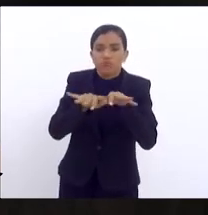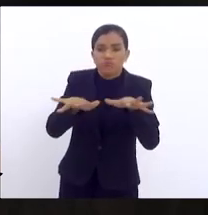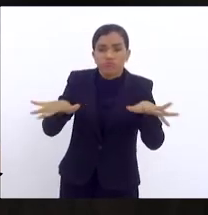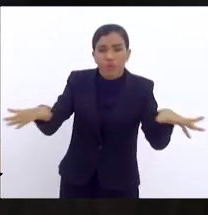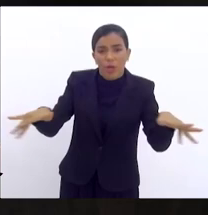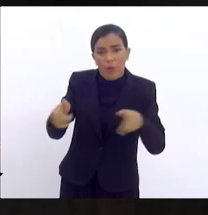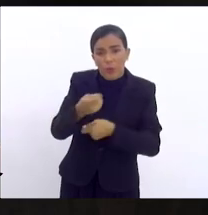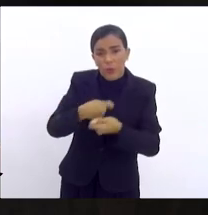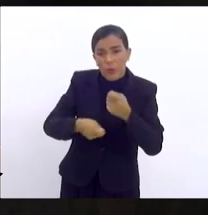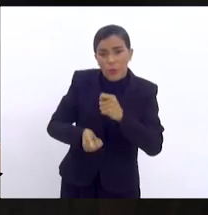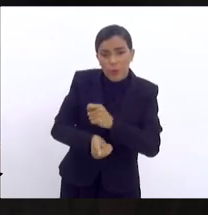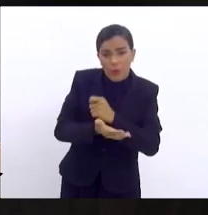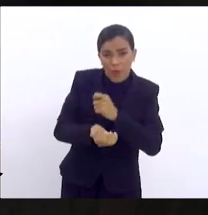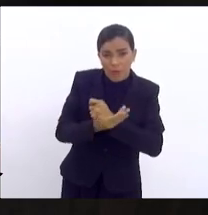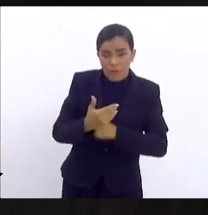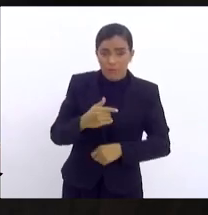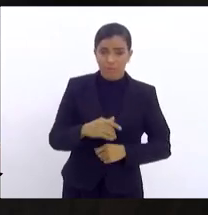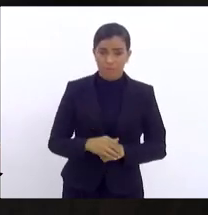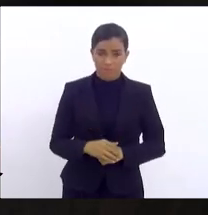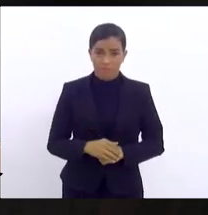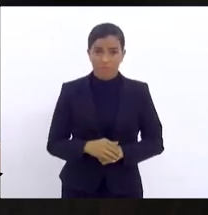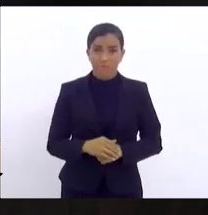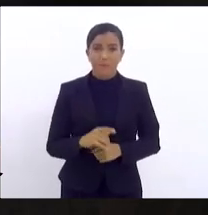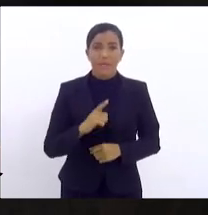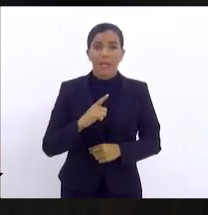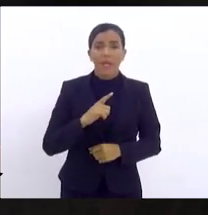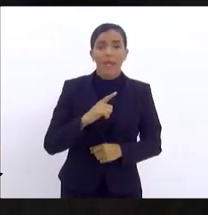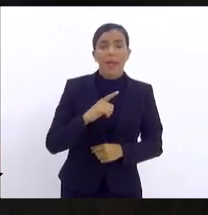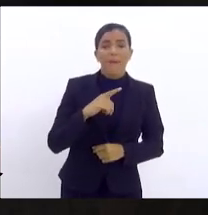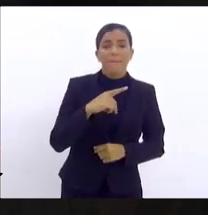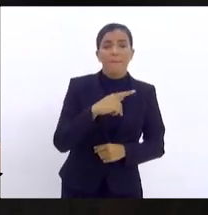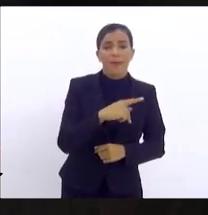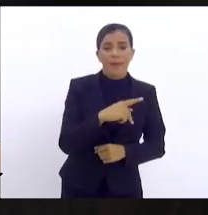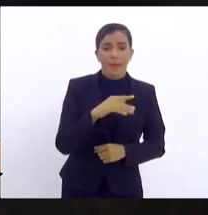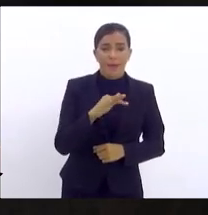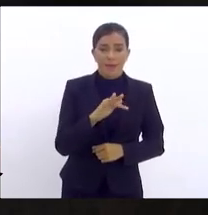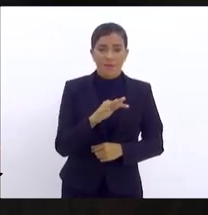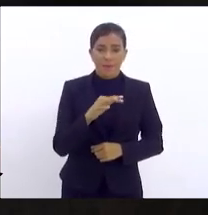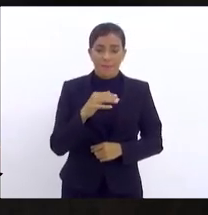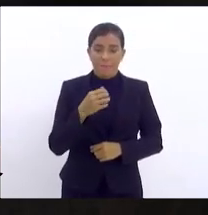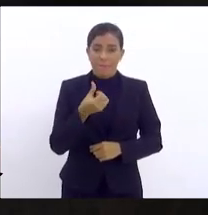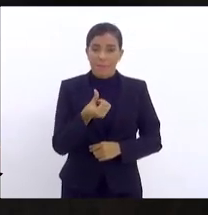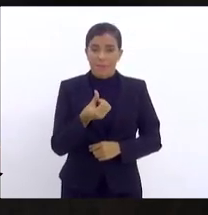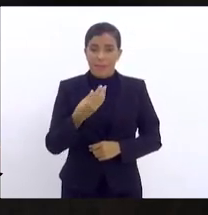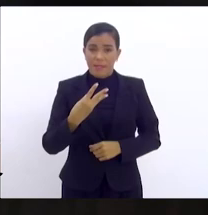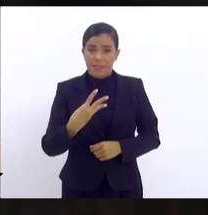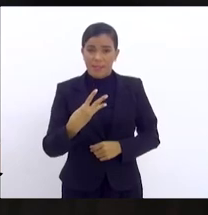a dpf 635 que não ajuda em nada